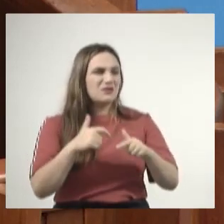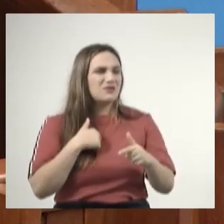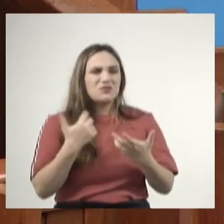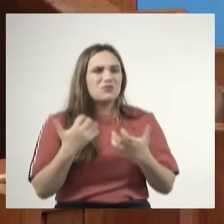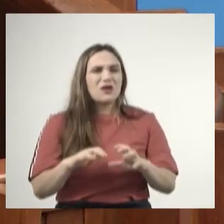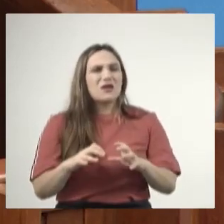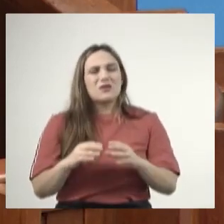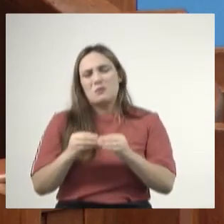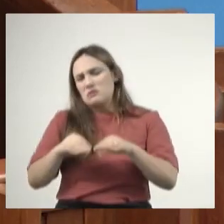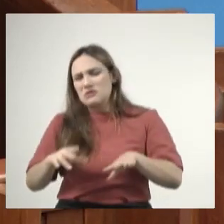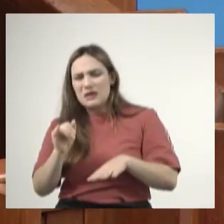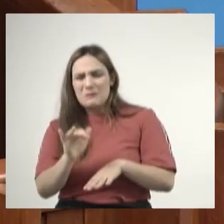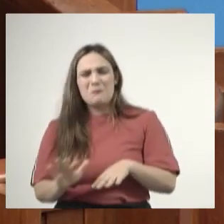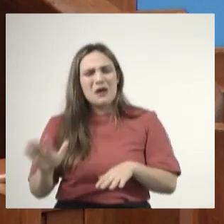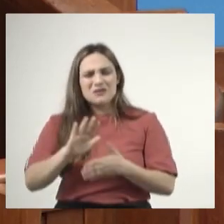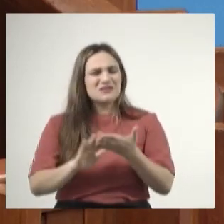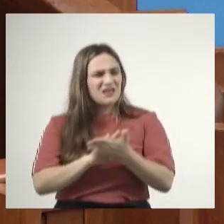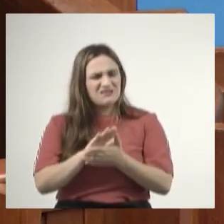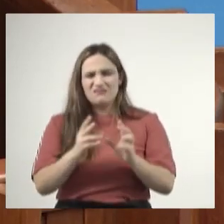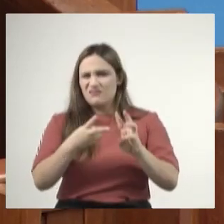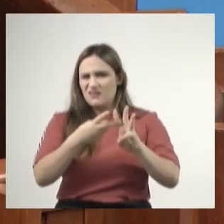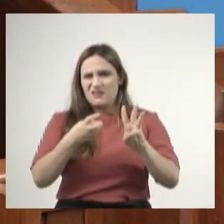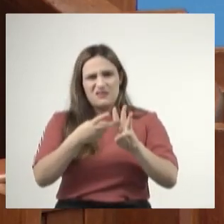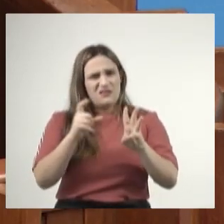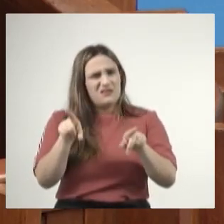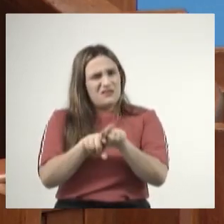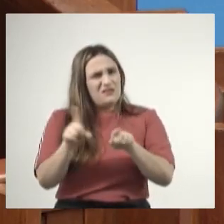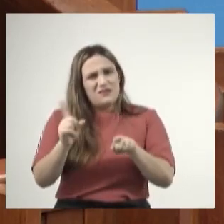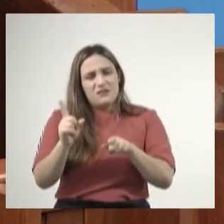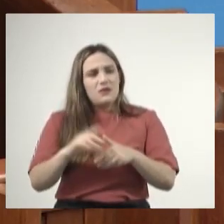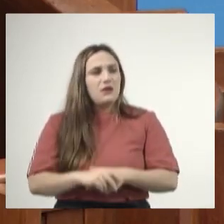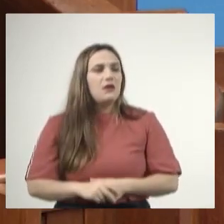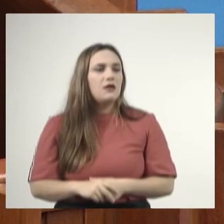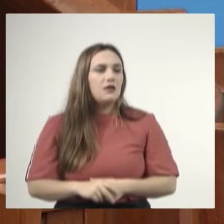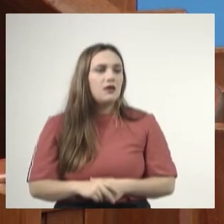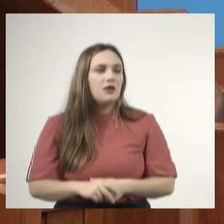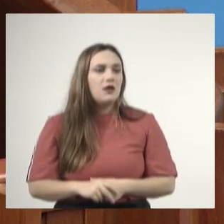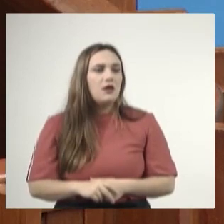a imagem de ninguém, inclusive dos índios, que são